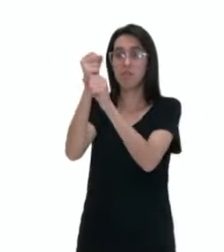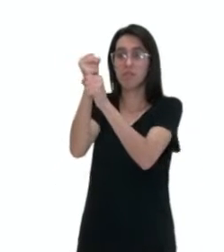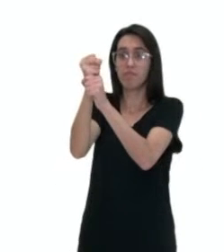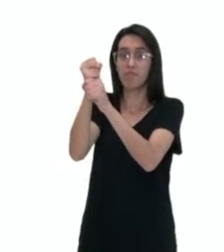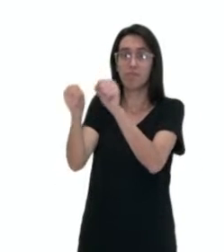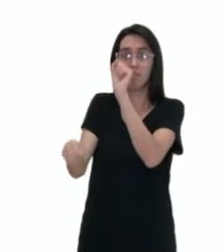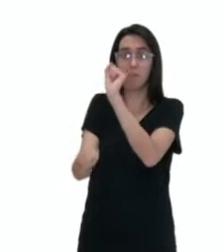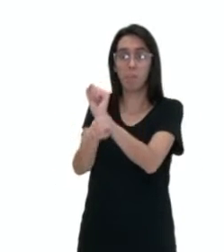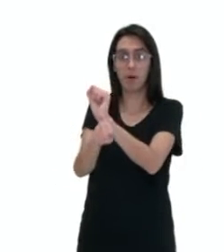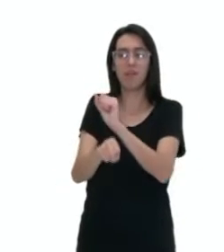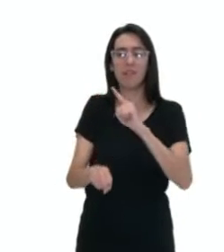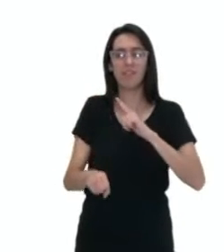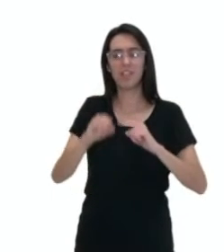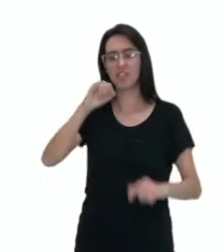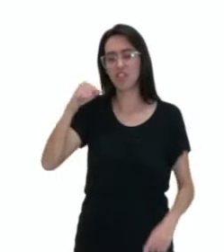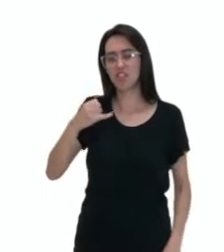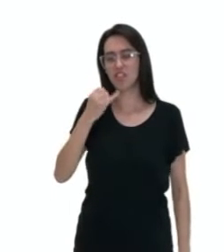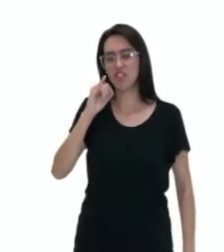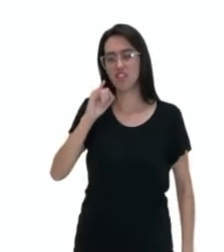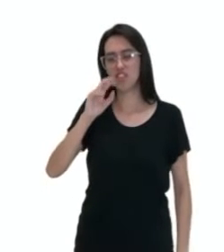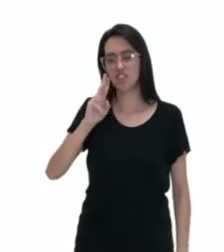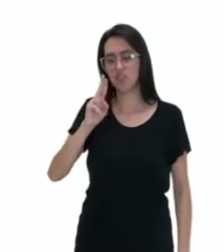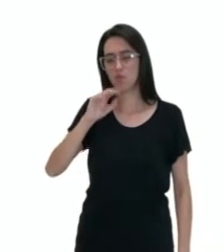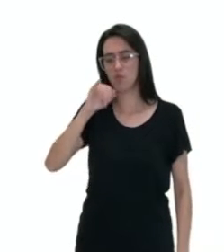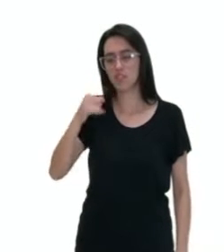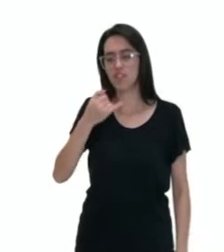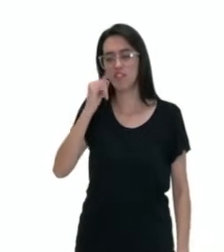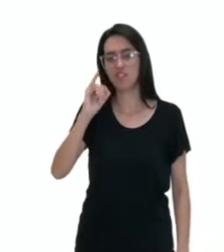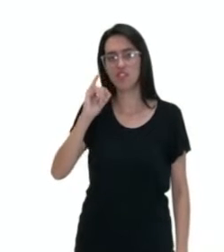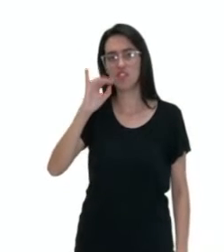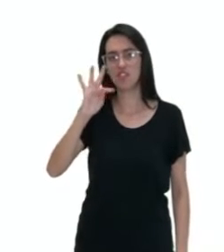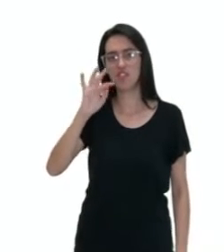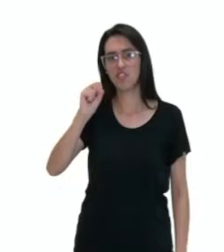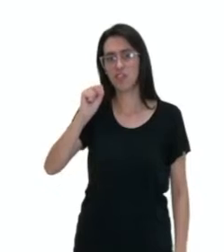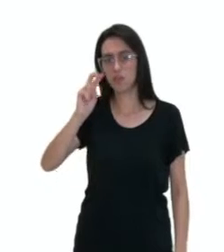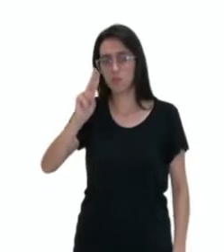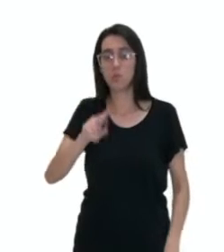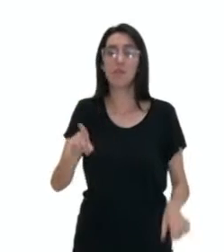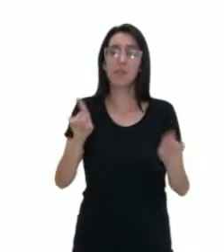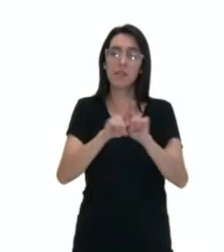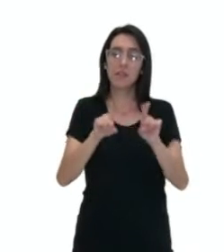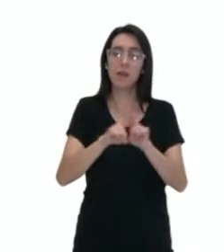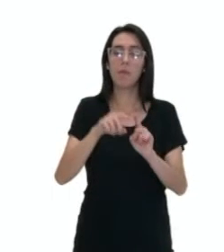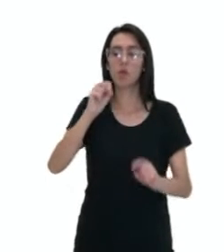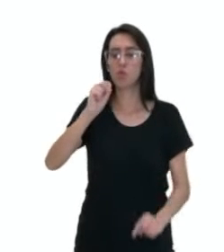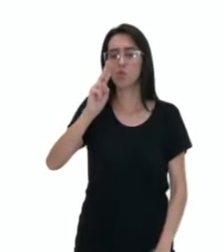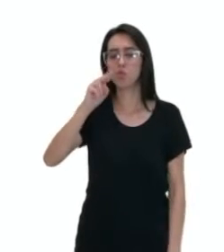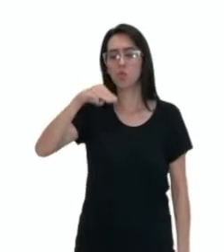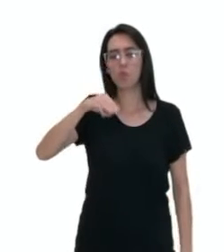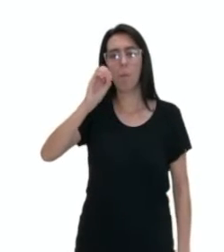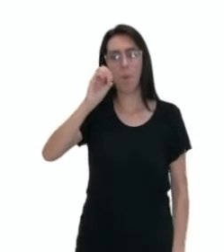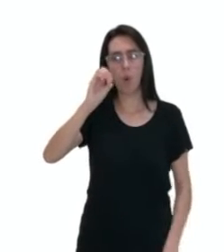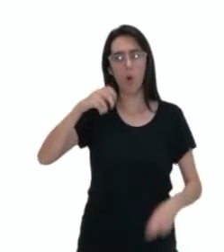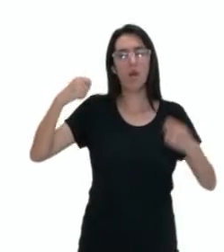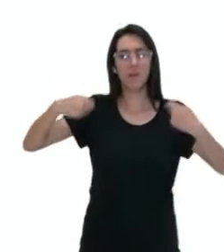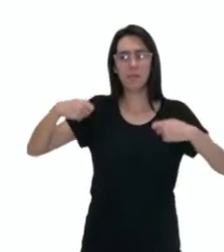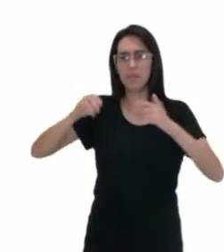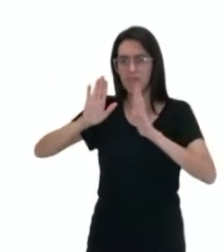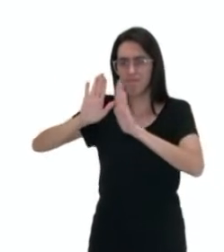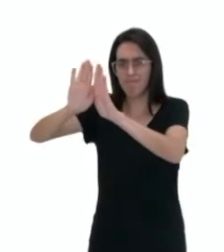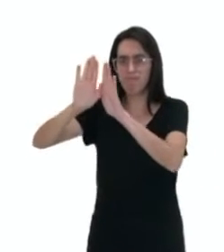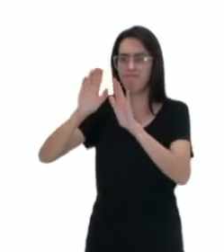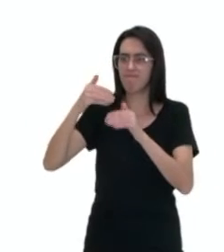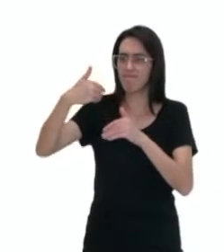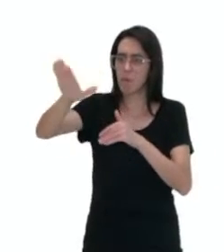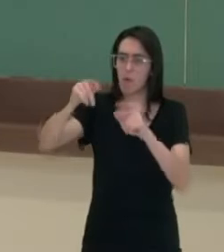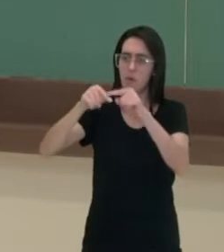Imobilização, o jiu-jitsu, por exemplo. Exclusão, eu posso pensar no sumô, que eu tenho que tirar meu adversário, né? Desequilibrar e